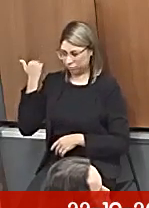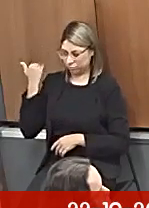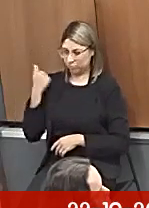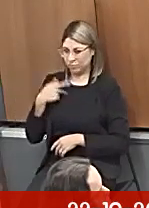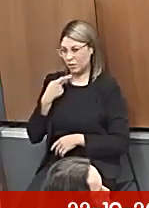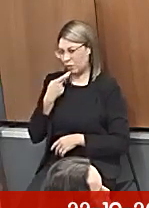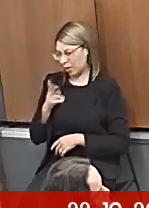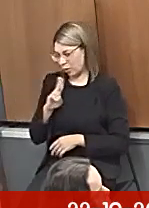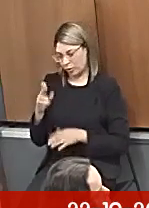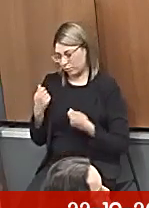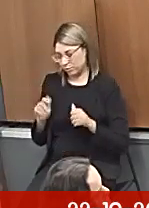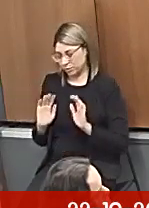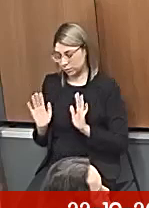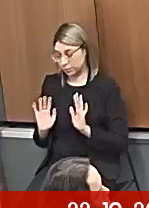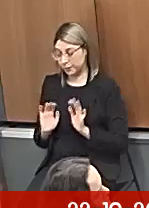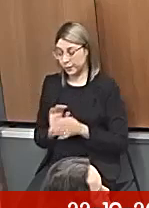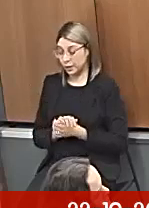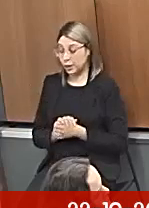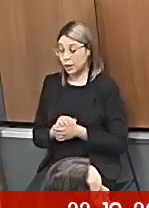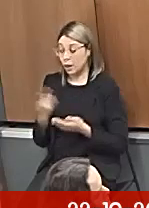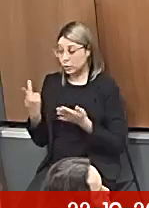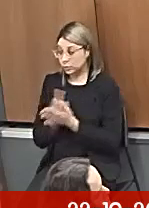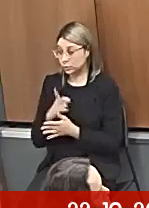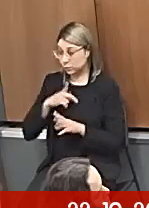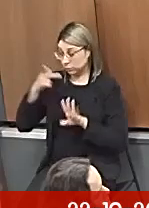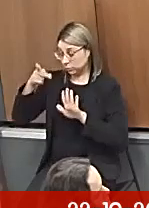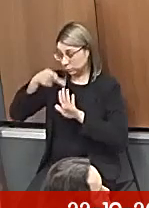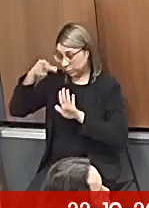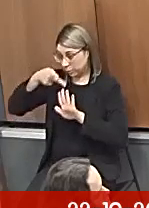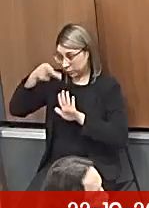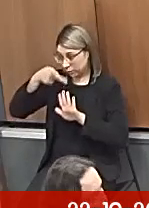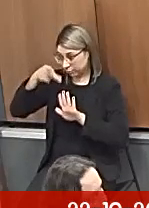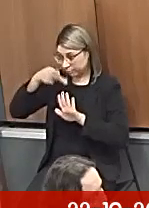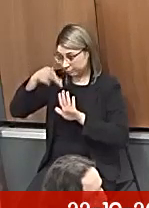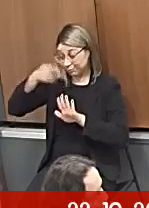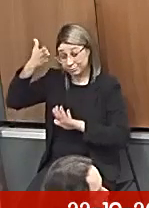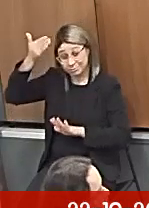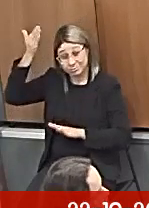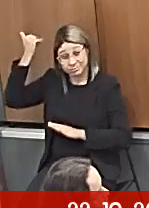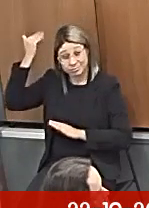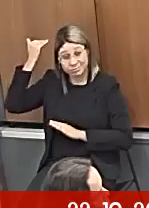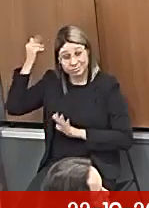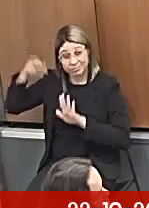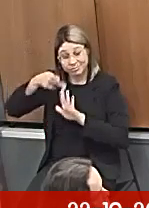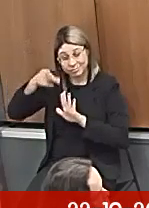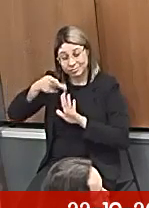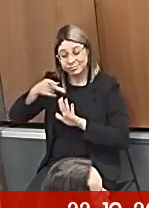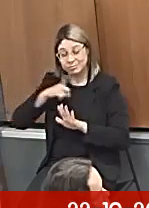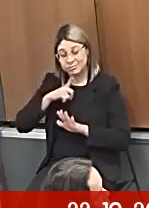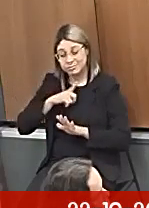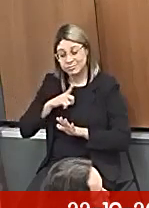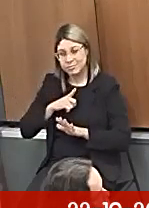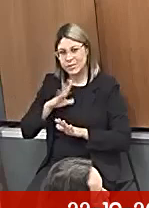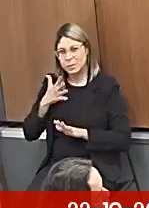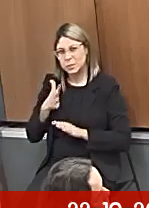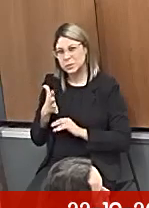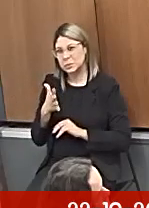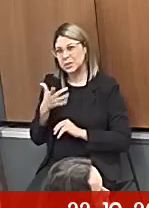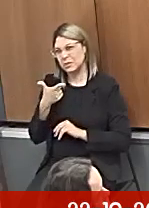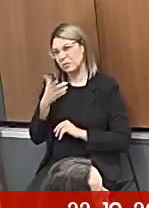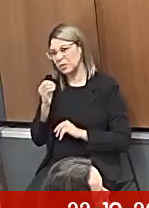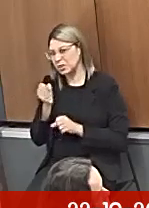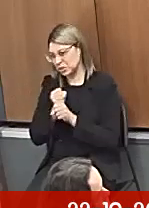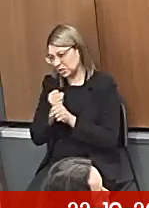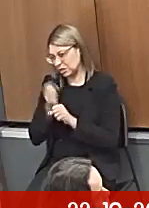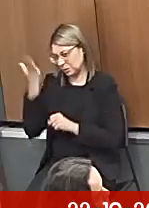não vou citar, e criou uma portaria. Né? Naquela época já, isso já tem o quê? Mais de